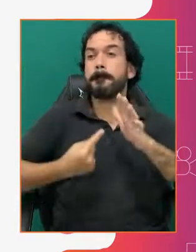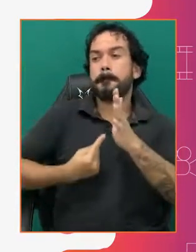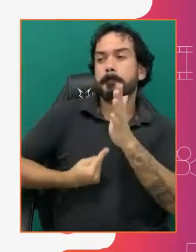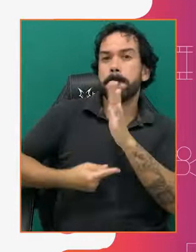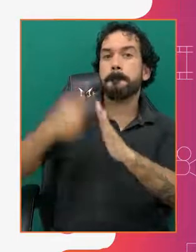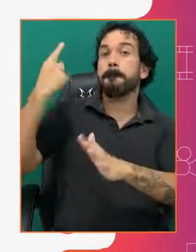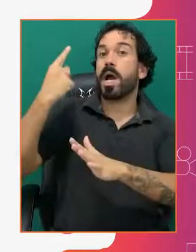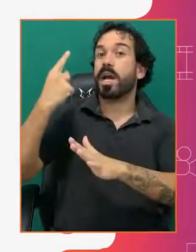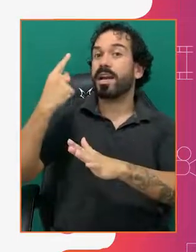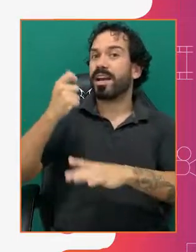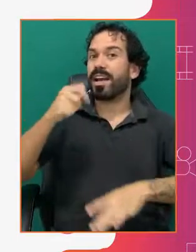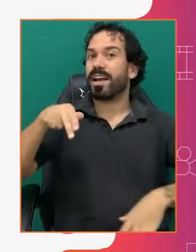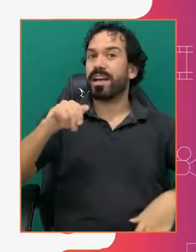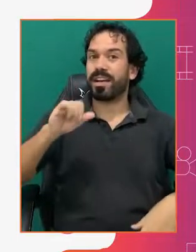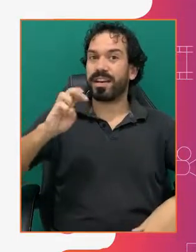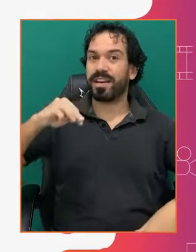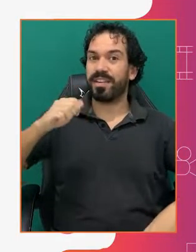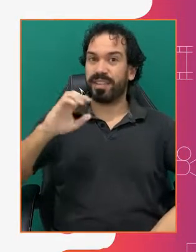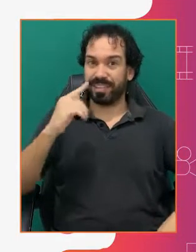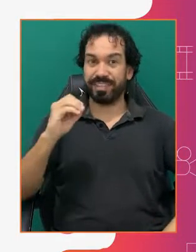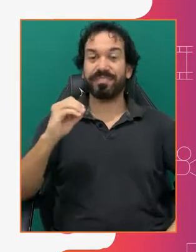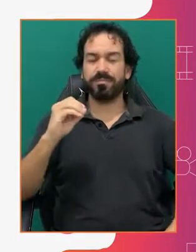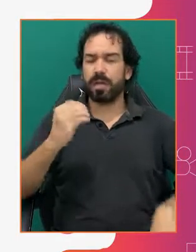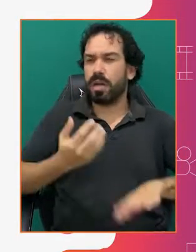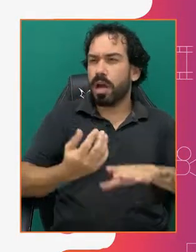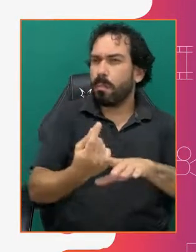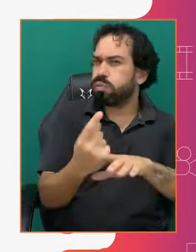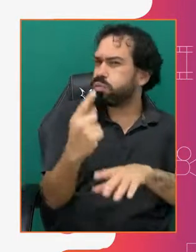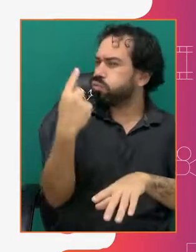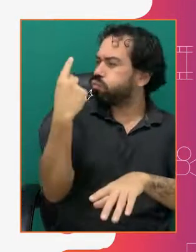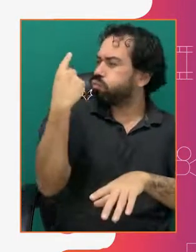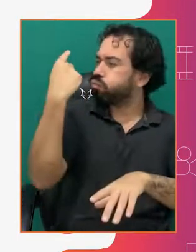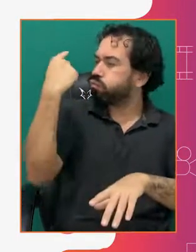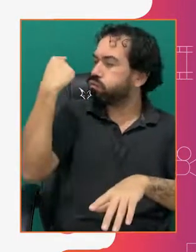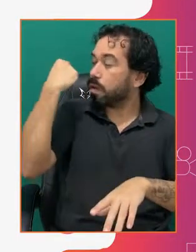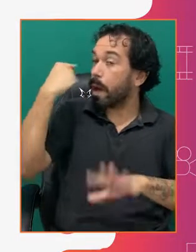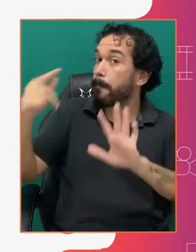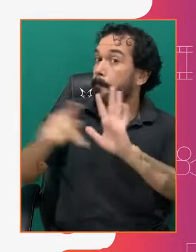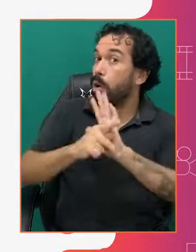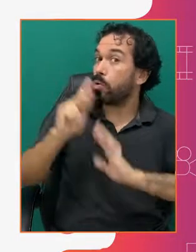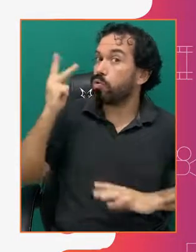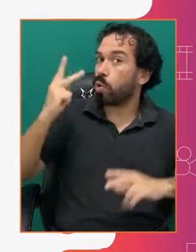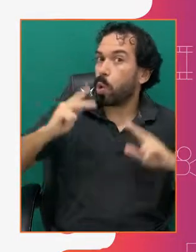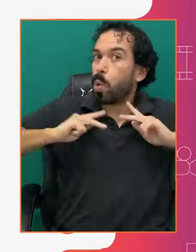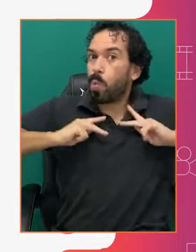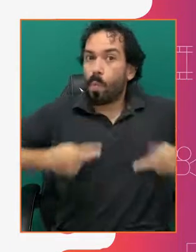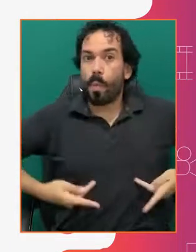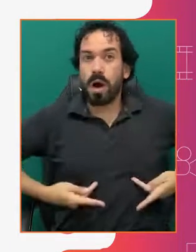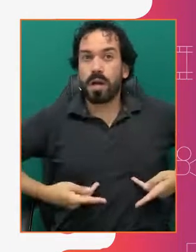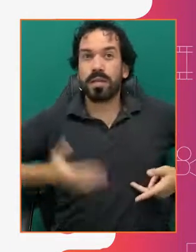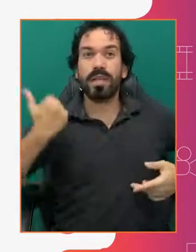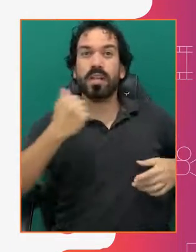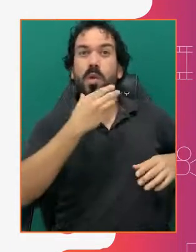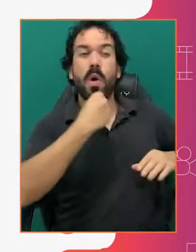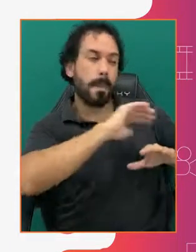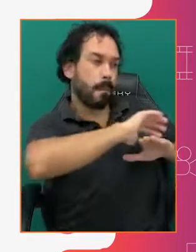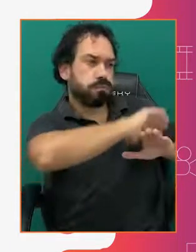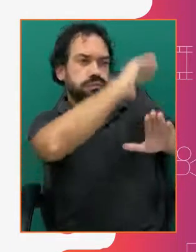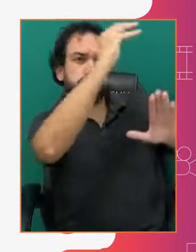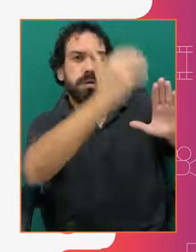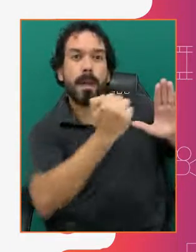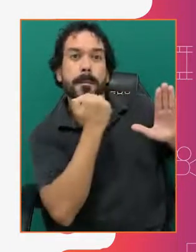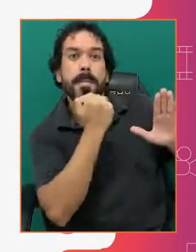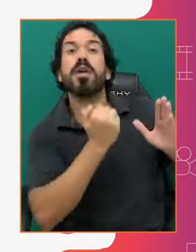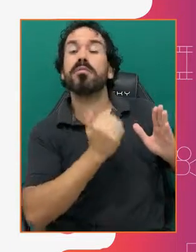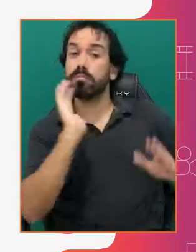animações da história. Se voltarmos lá no início da história humana, os homens das cavernas já faziam